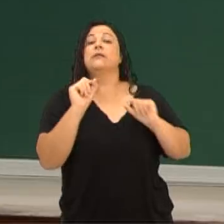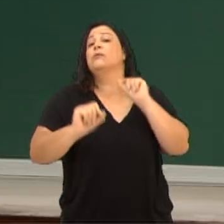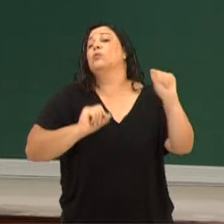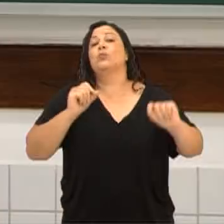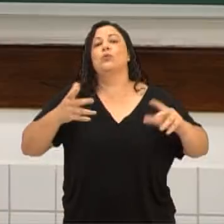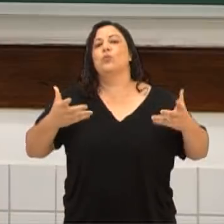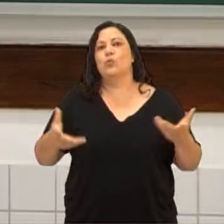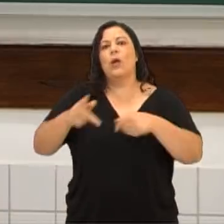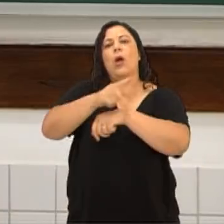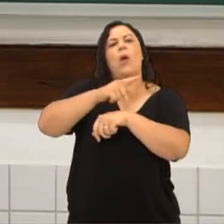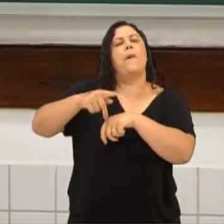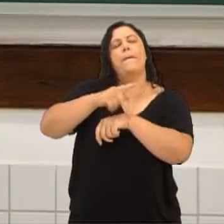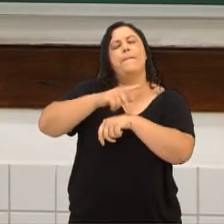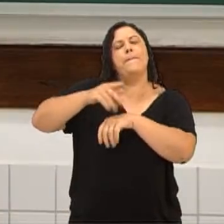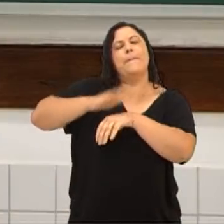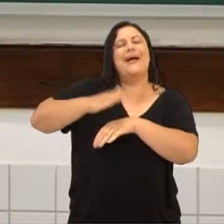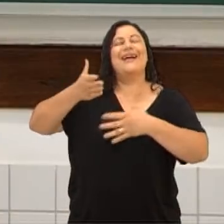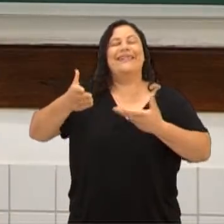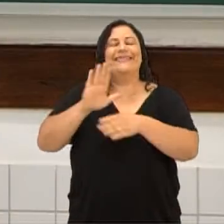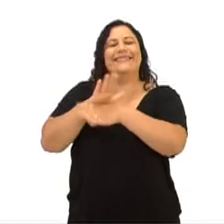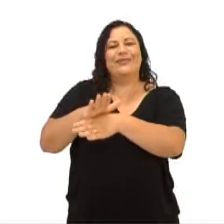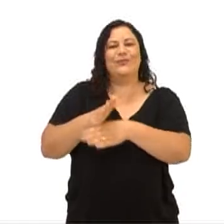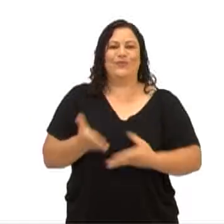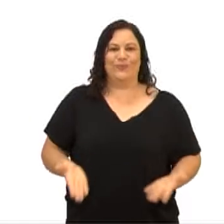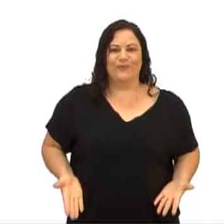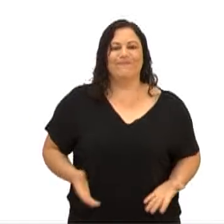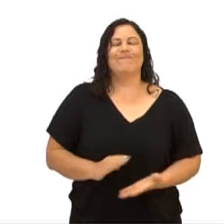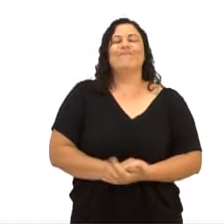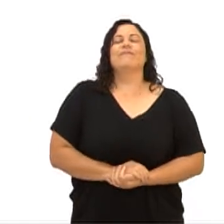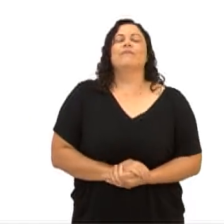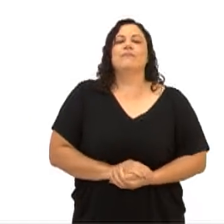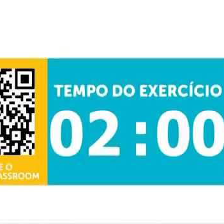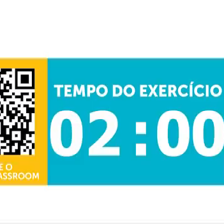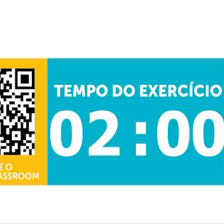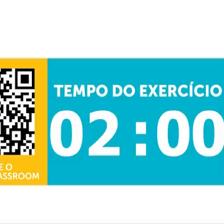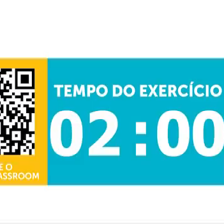China? Vai lá, questionário, manda ver.